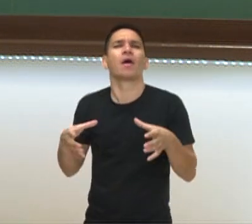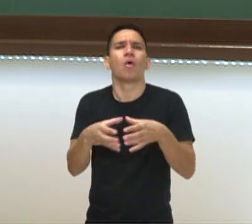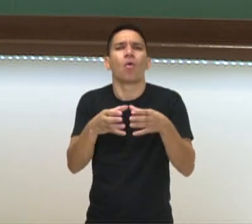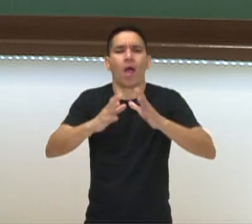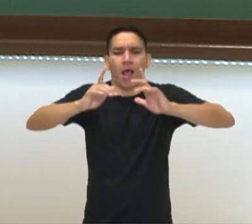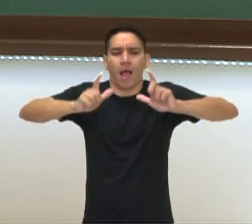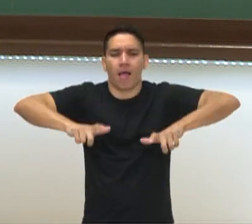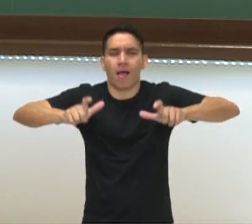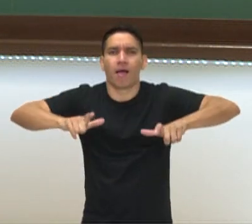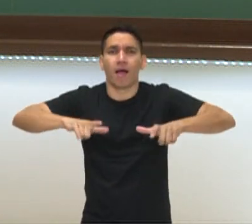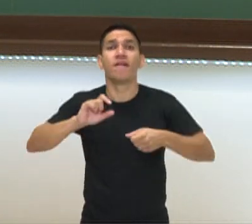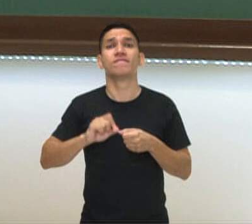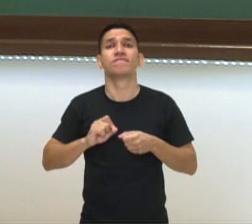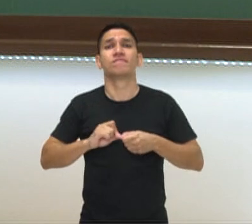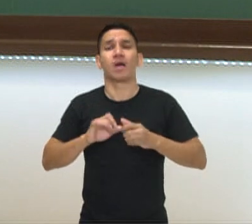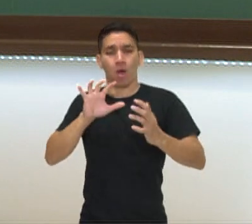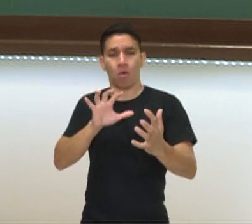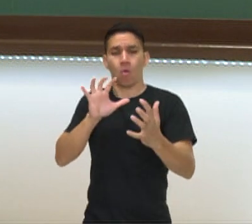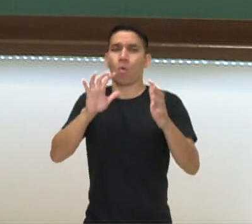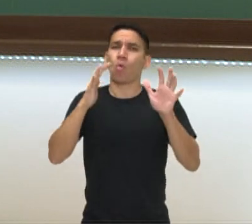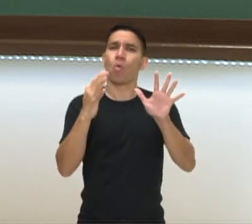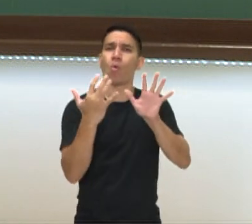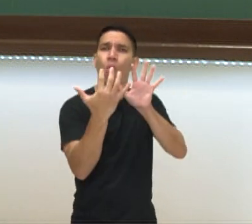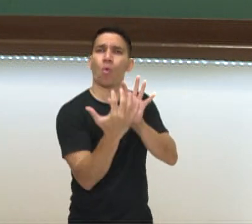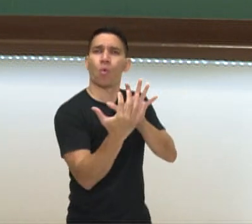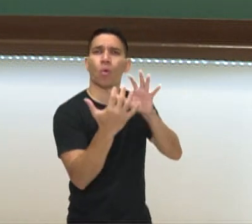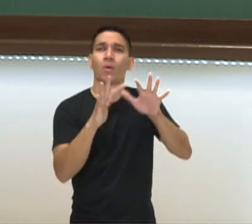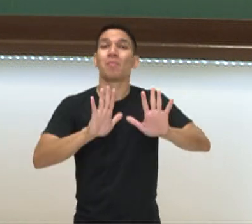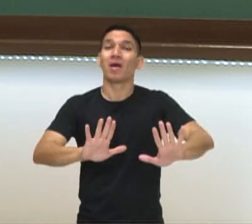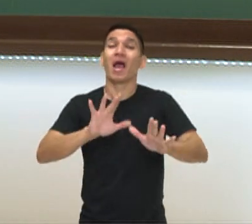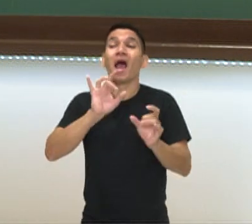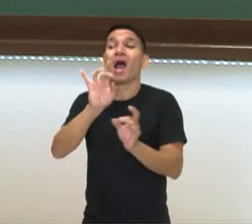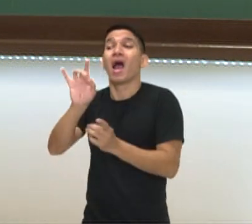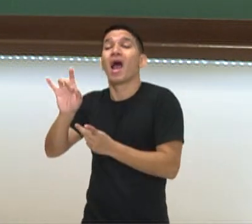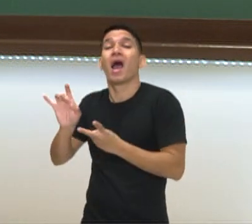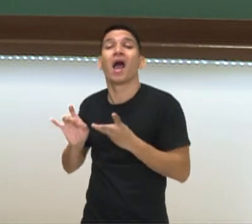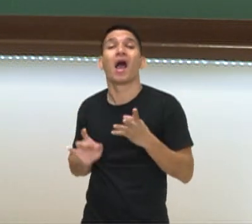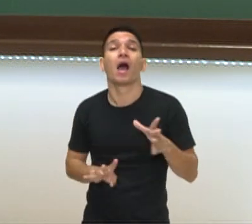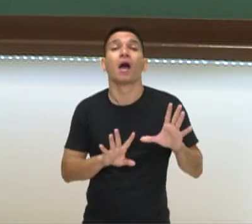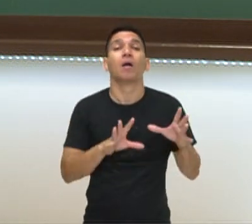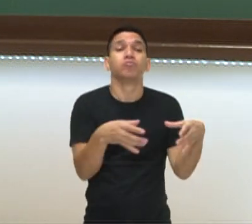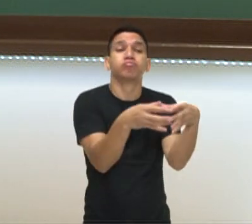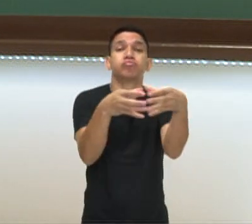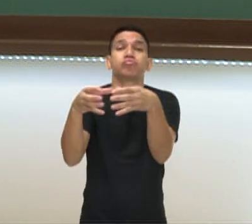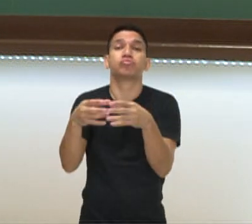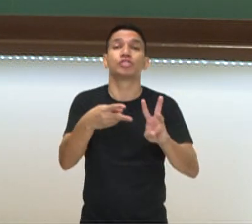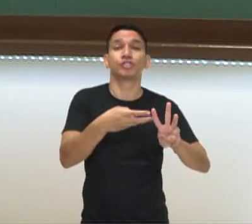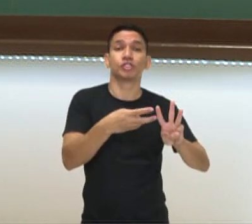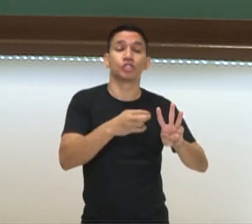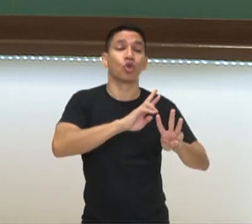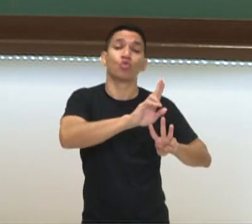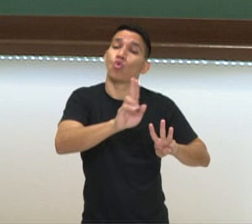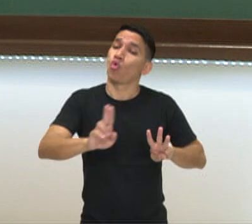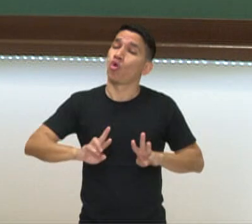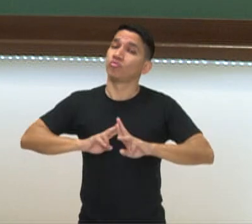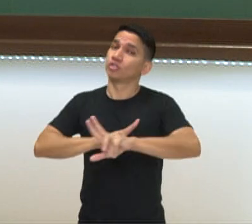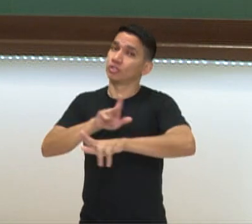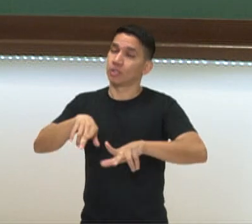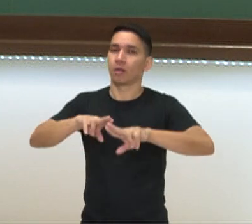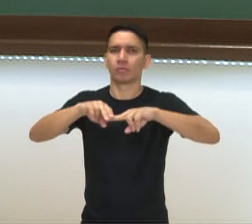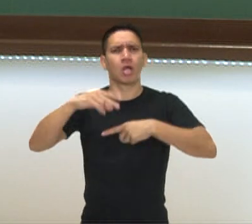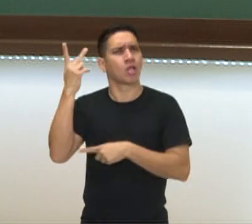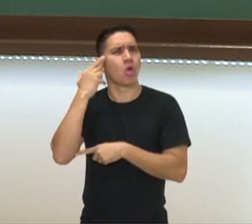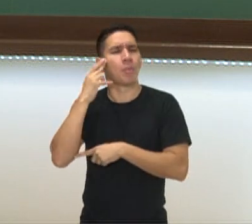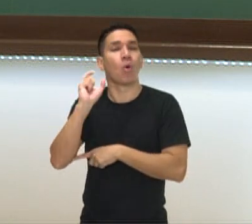onde eles fazem alguns dos rituais, mas cada povo indígena tem um nome específico. Em geral, esses lugares são